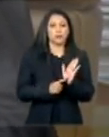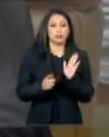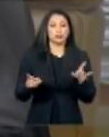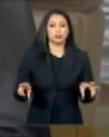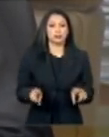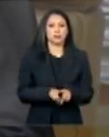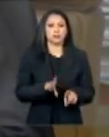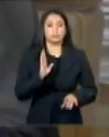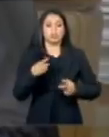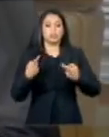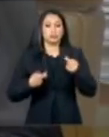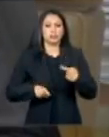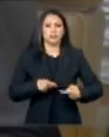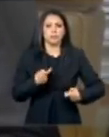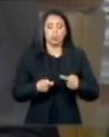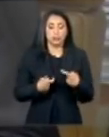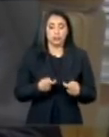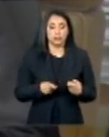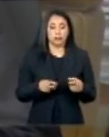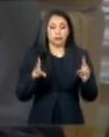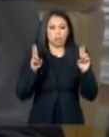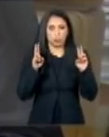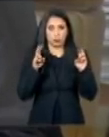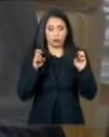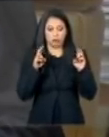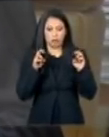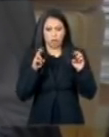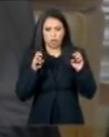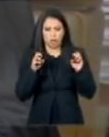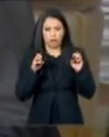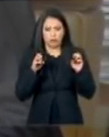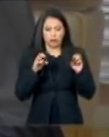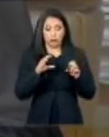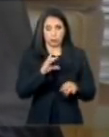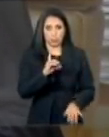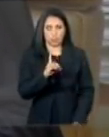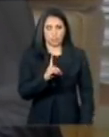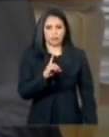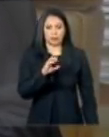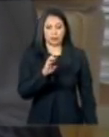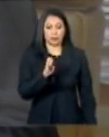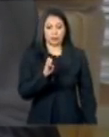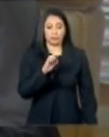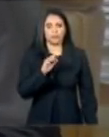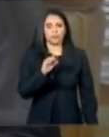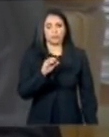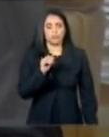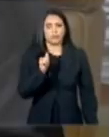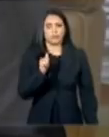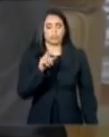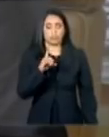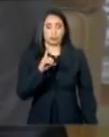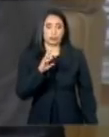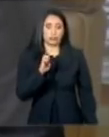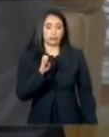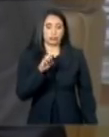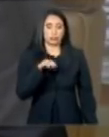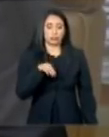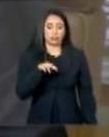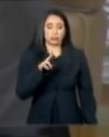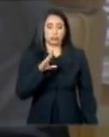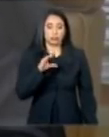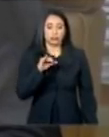debatido quanto ao tema da decadência do direito de administração